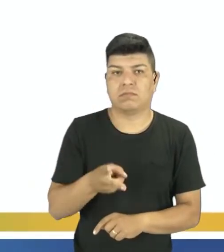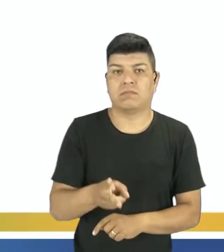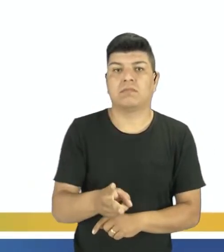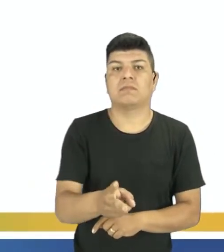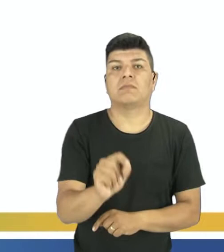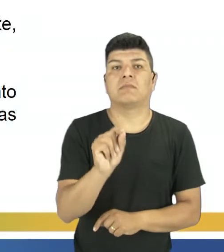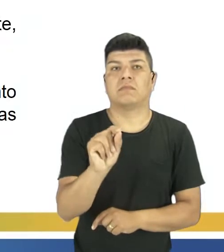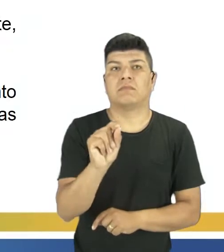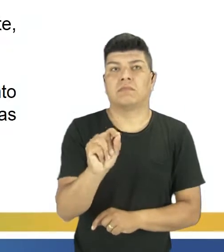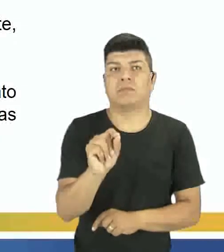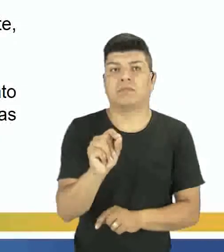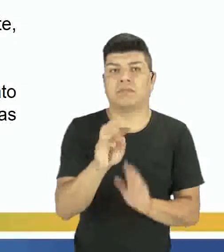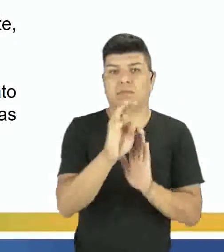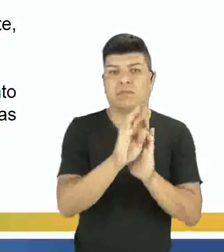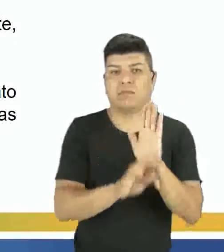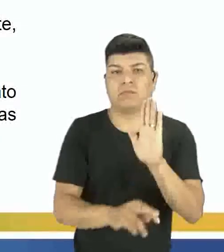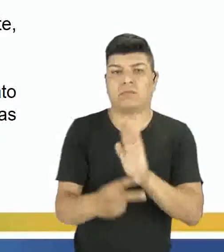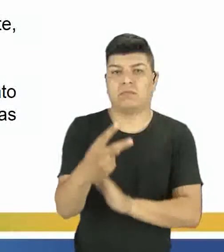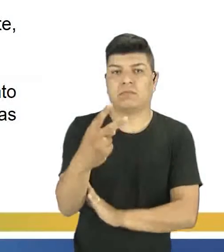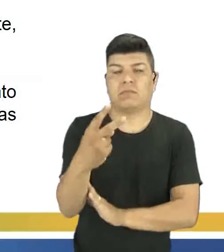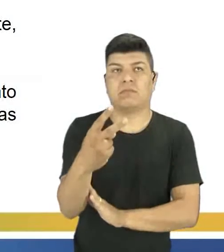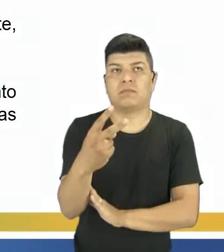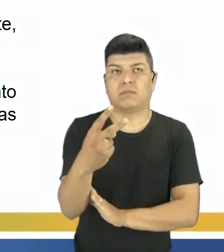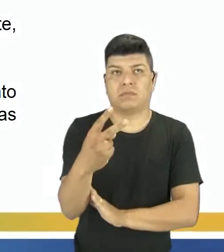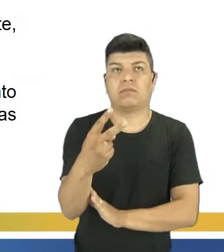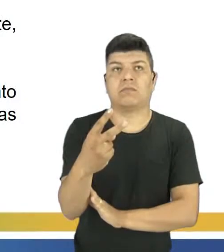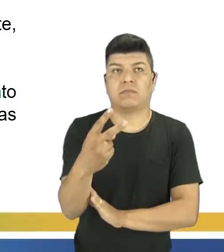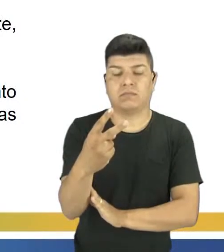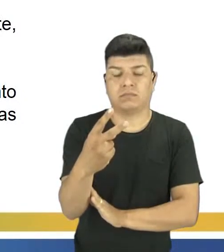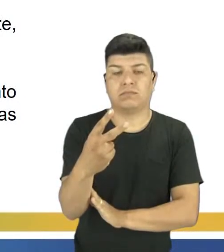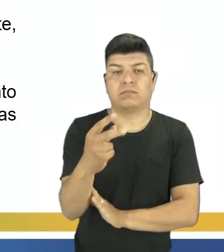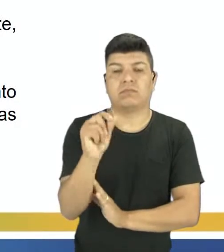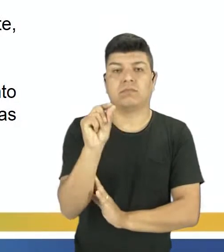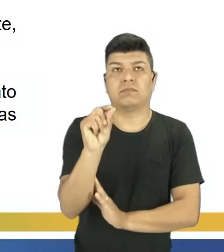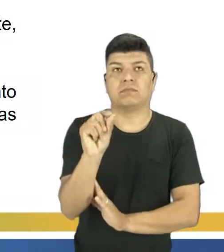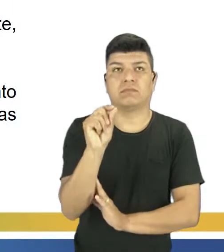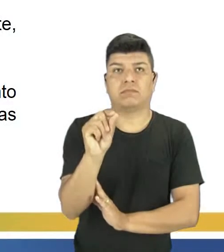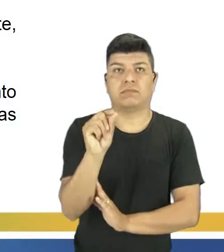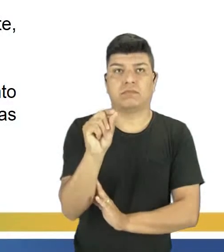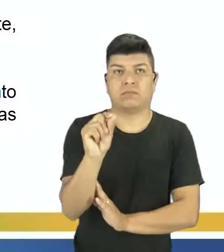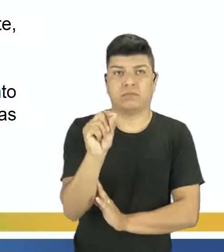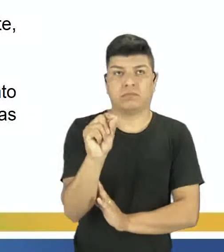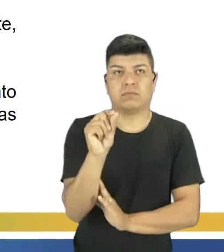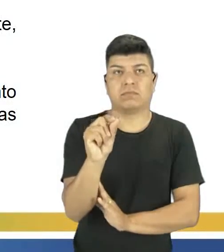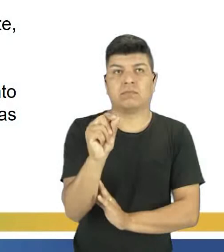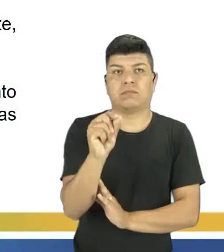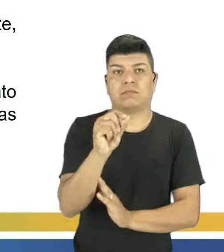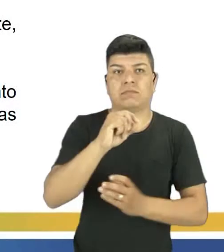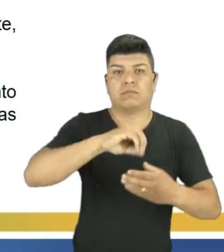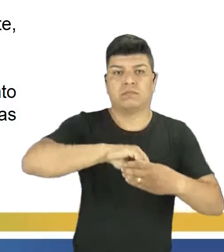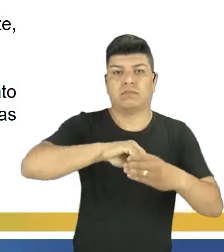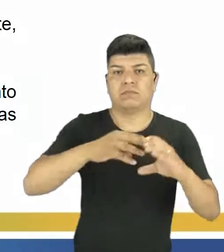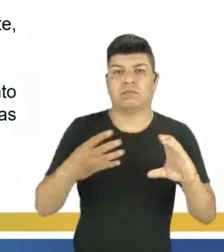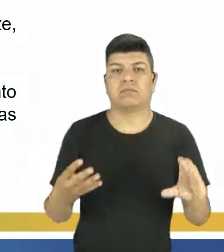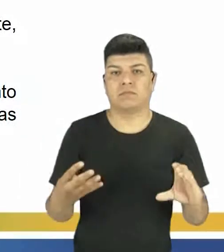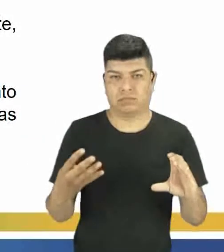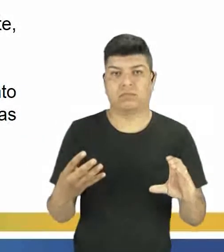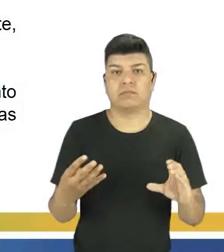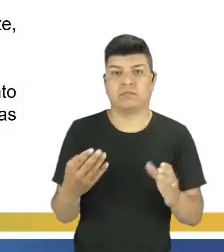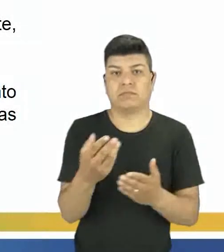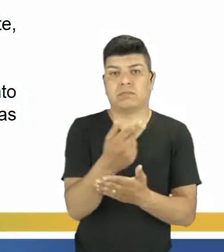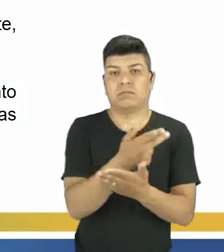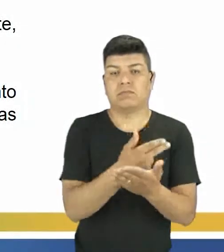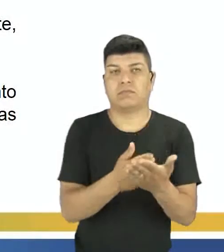acompanhassem o texto 2. No texto 2, fala um pouco das características da obra